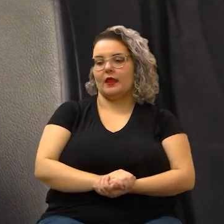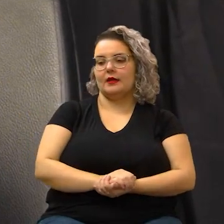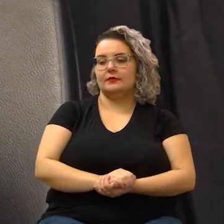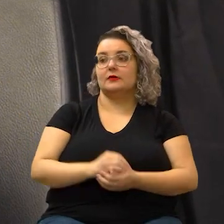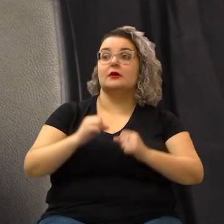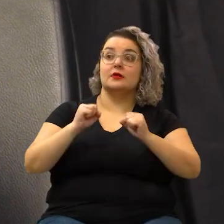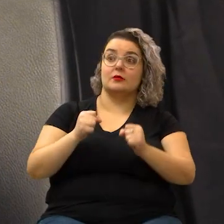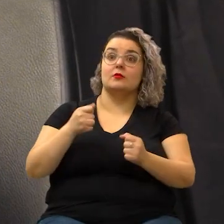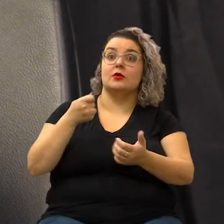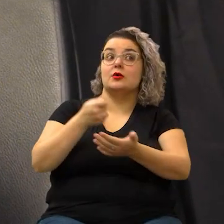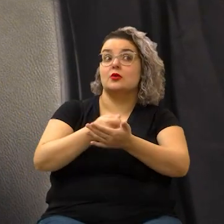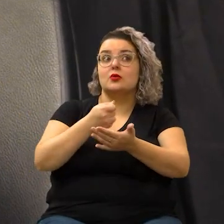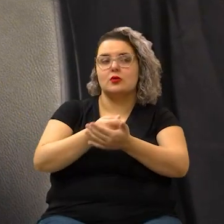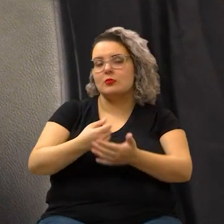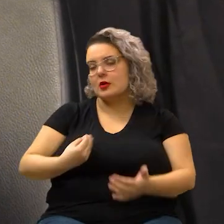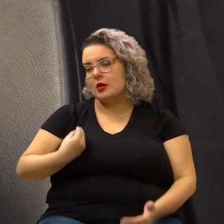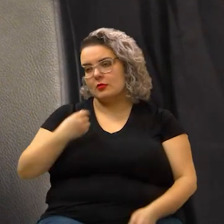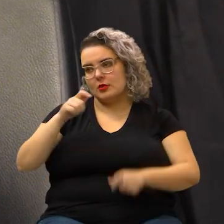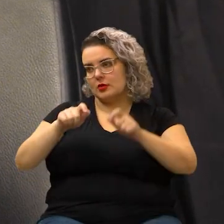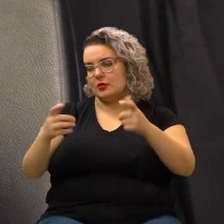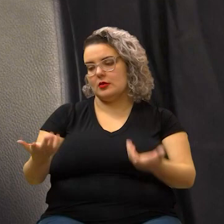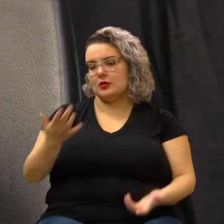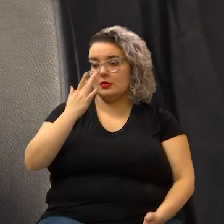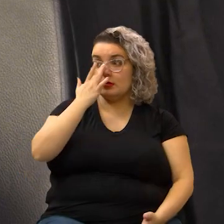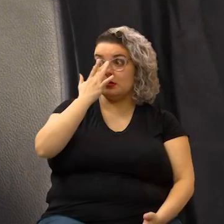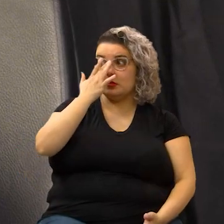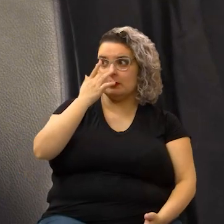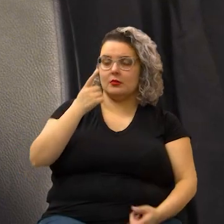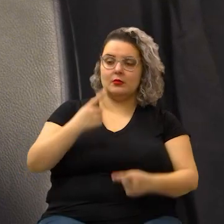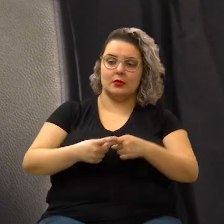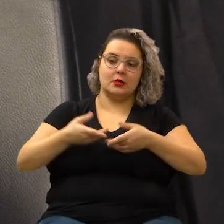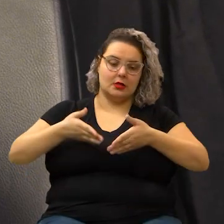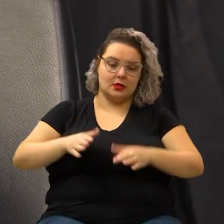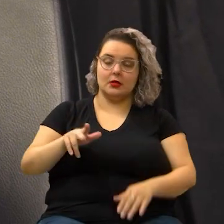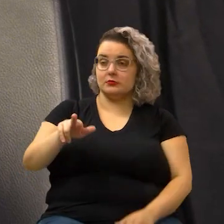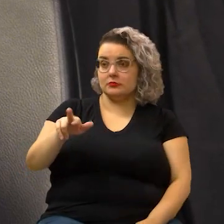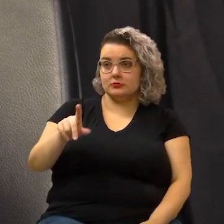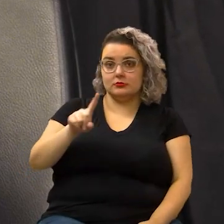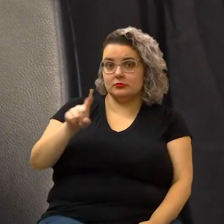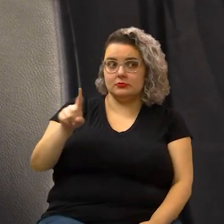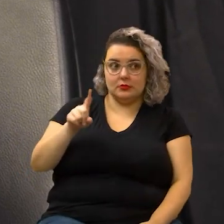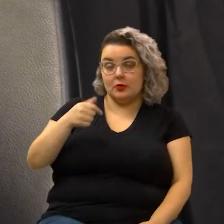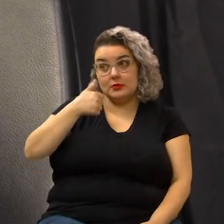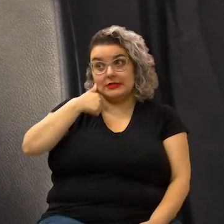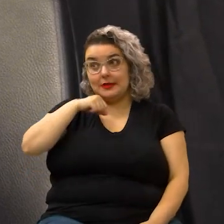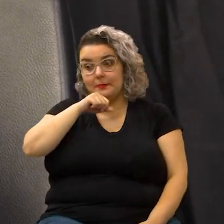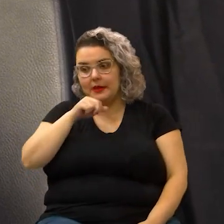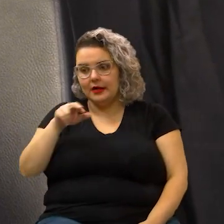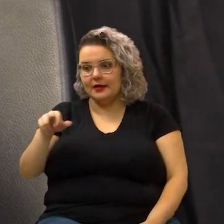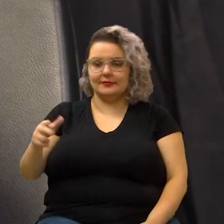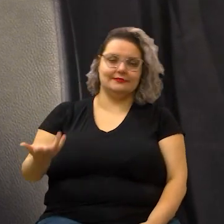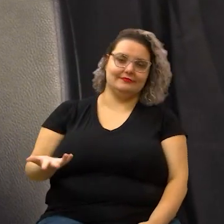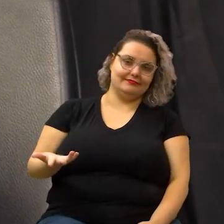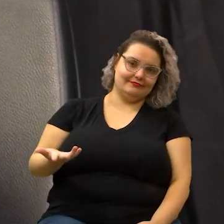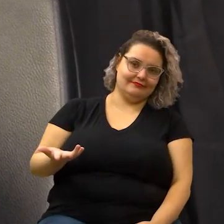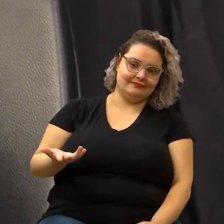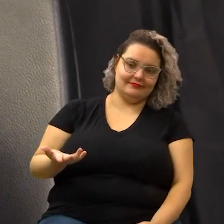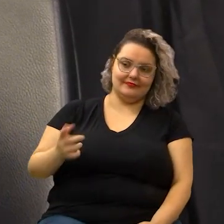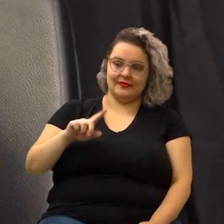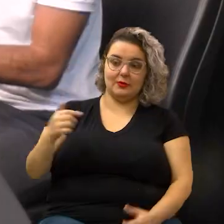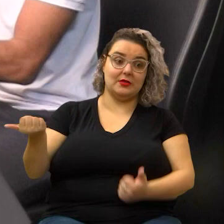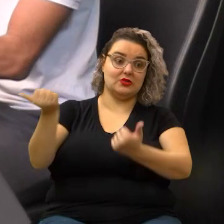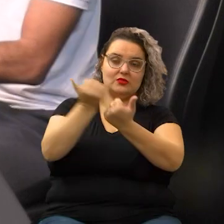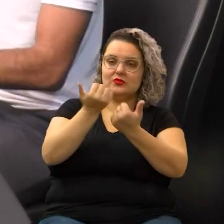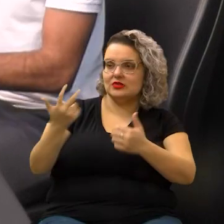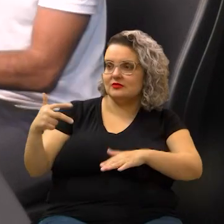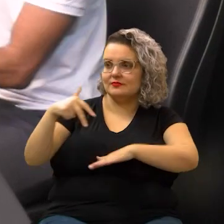que a gente possa cobrar de alguém na vida, né? Que a gente nasce como irmão não para ser mãe do irmão, né? Não para tomar